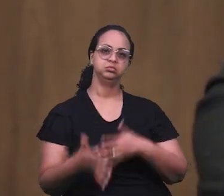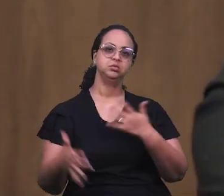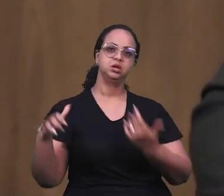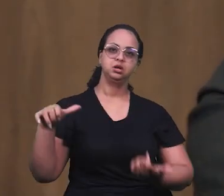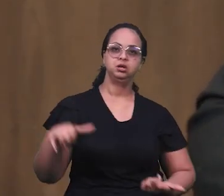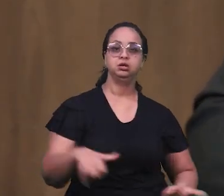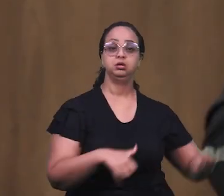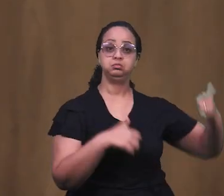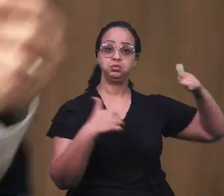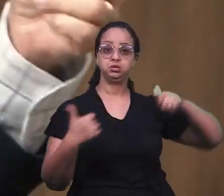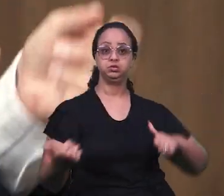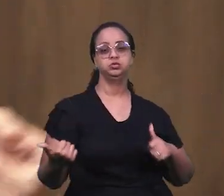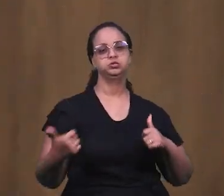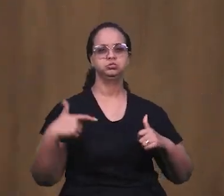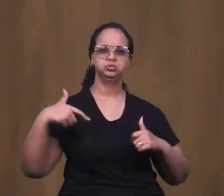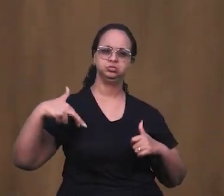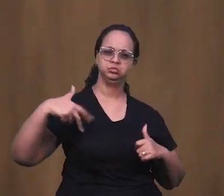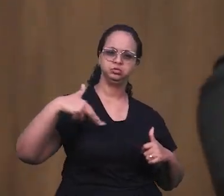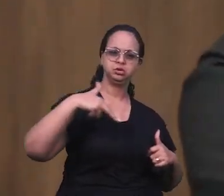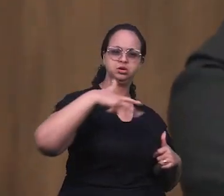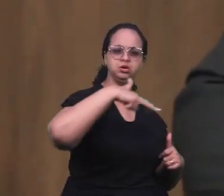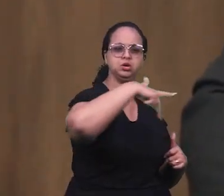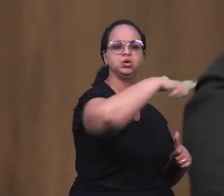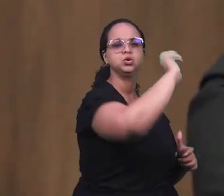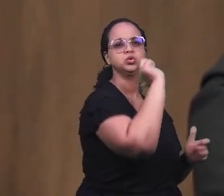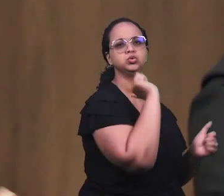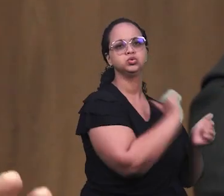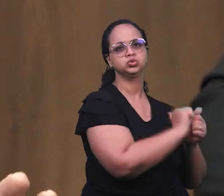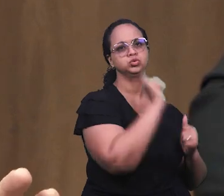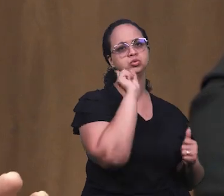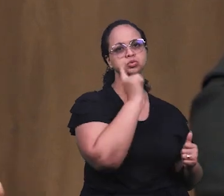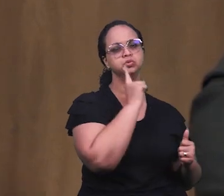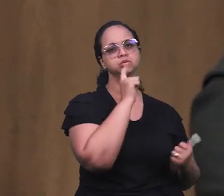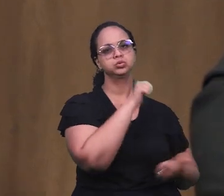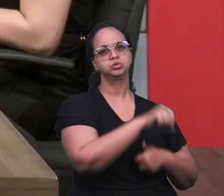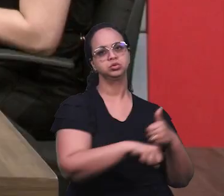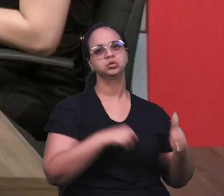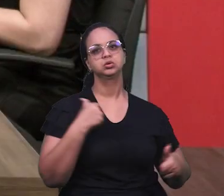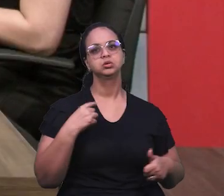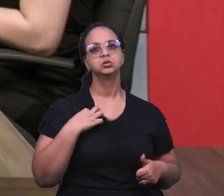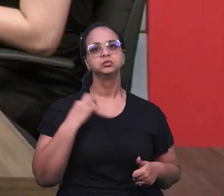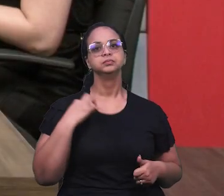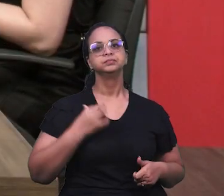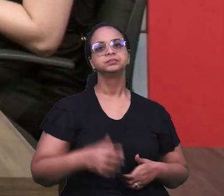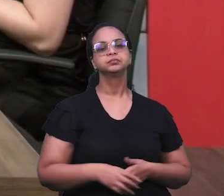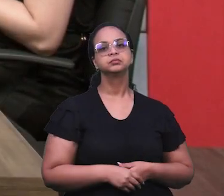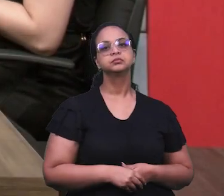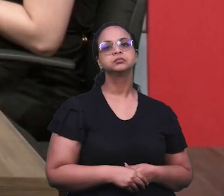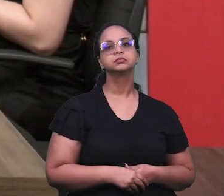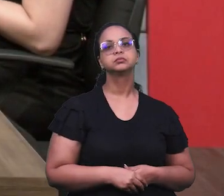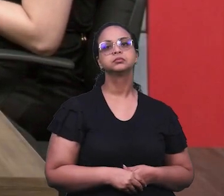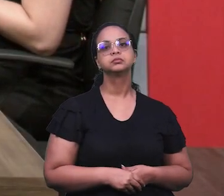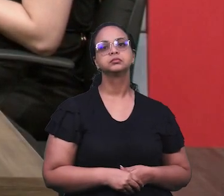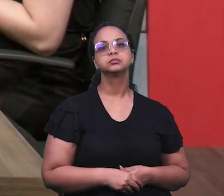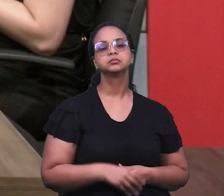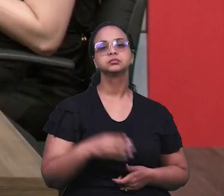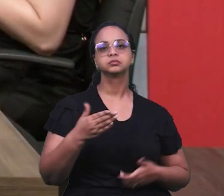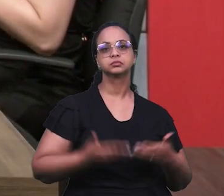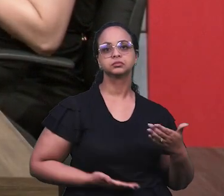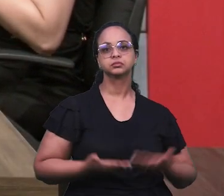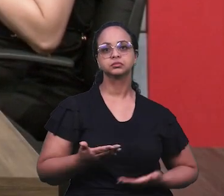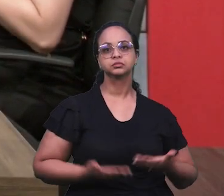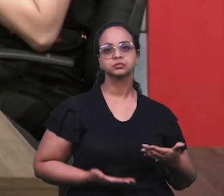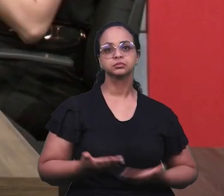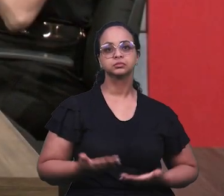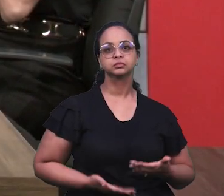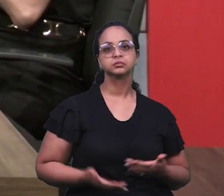acabar a transmissão dos dons espirituais e sai junto com ele e vai trocar sua roupa. Só atentando, né, pastor, para a irmã as